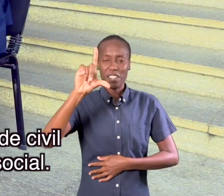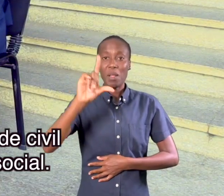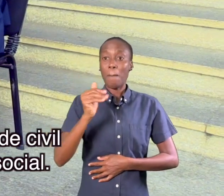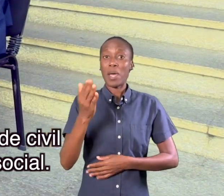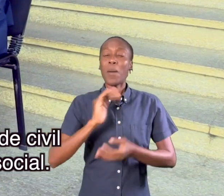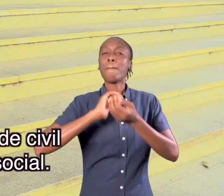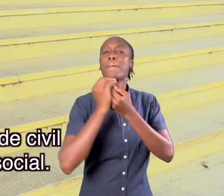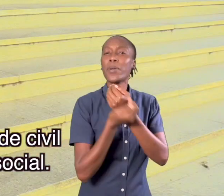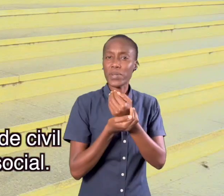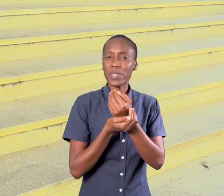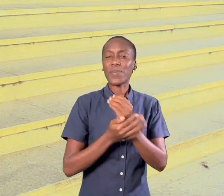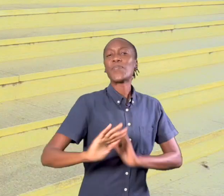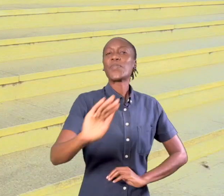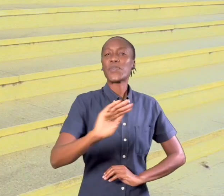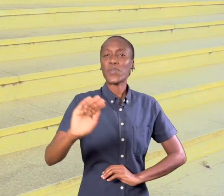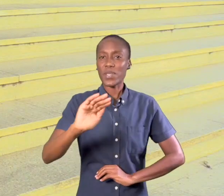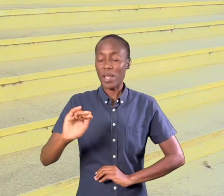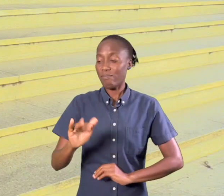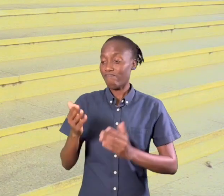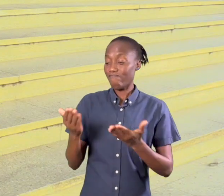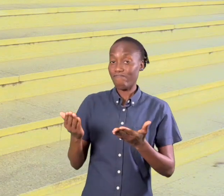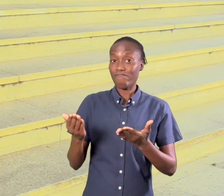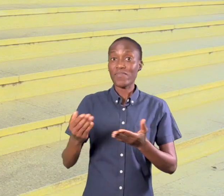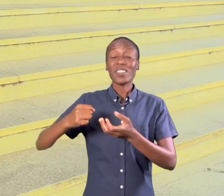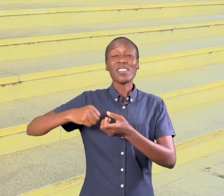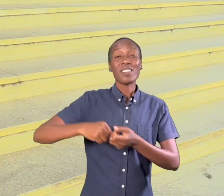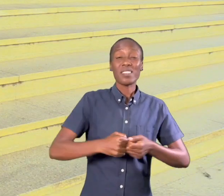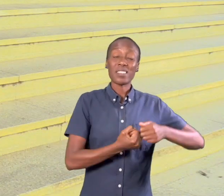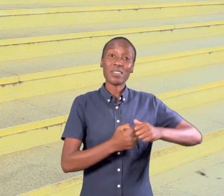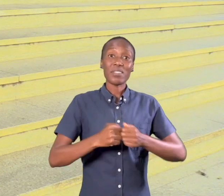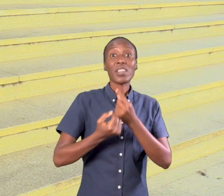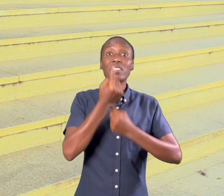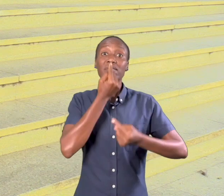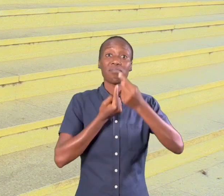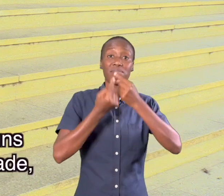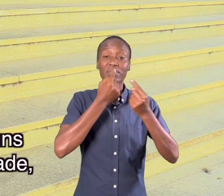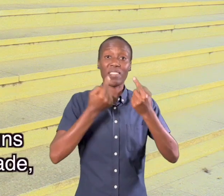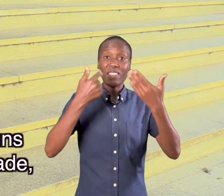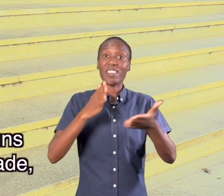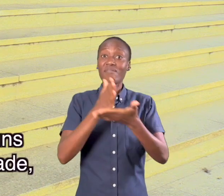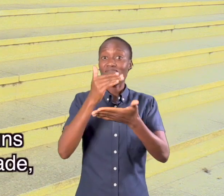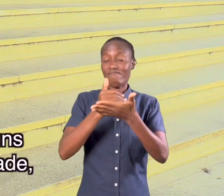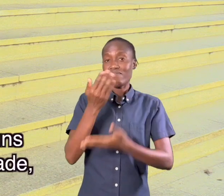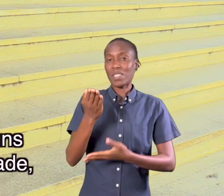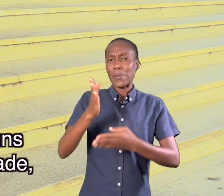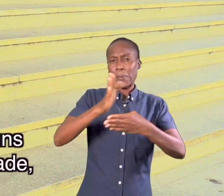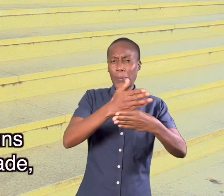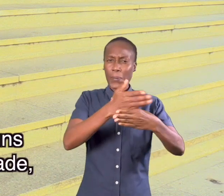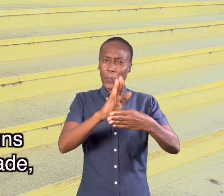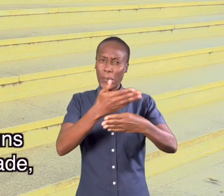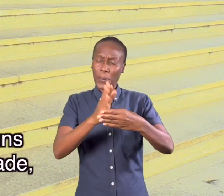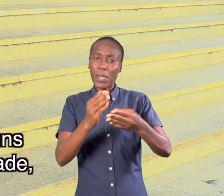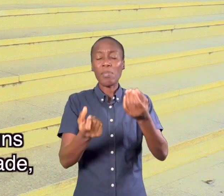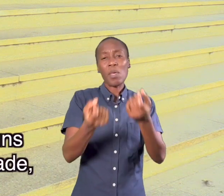a proteção social. Este tem sido um grande desafio, um grande debate que tem acontecido à volta do setor. Houveram, de fato,